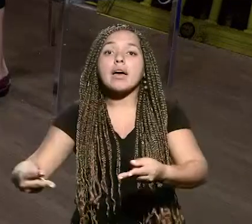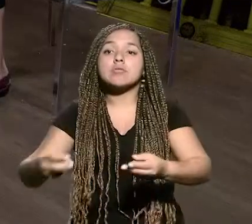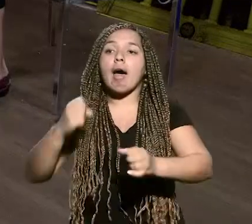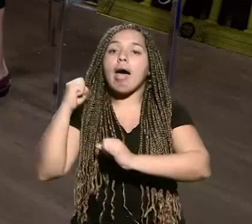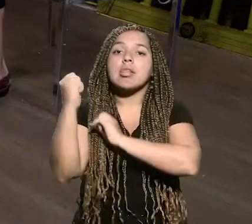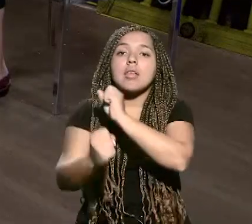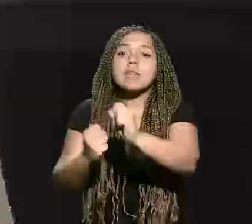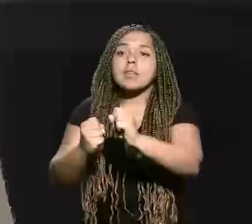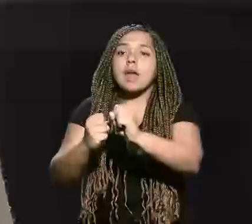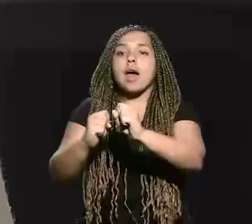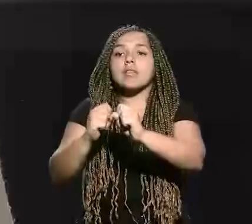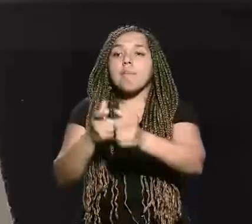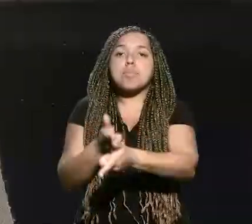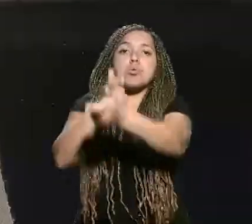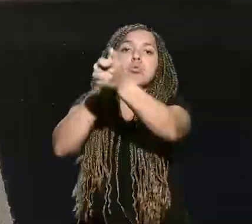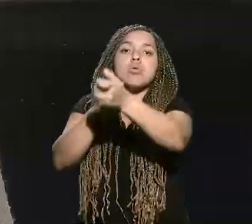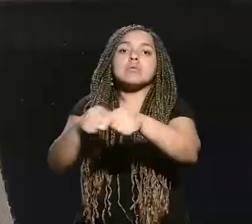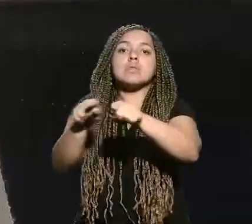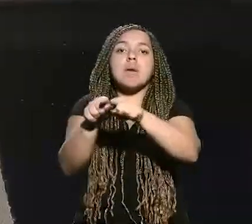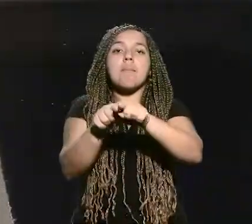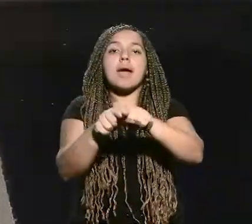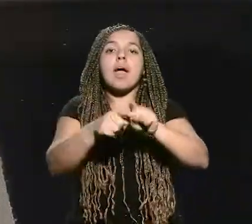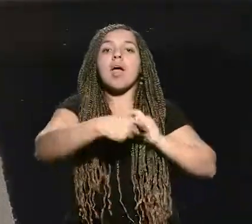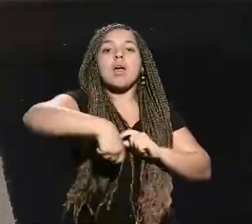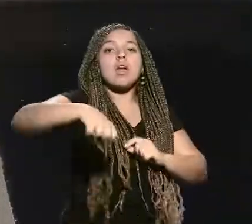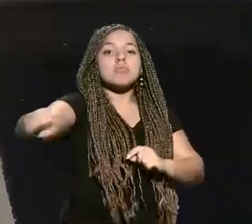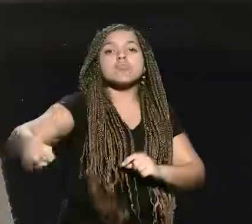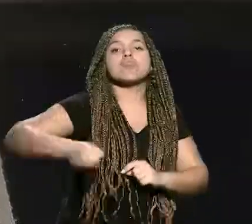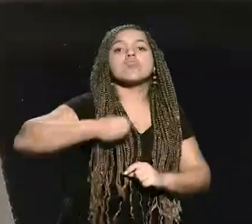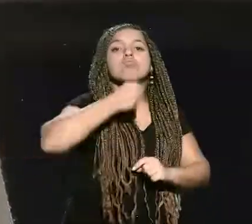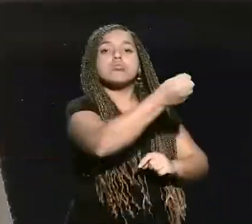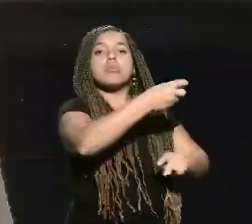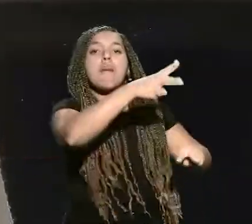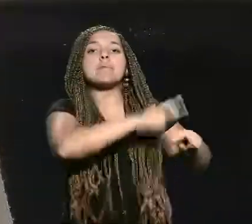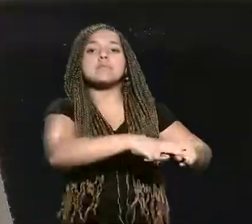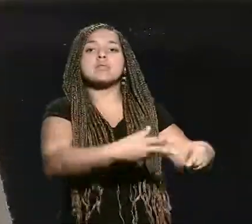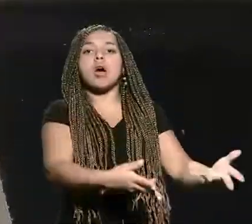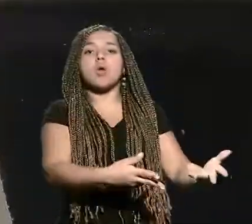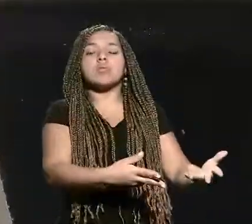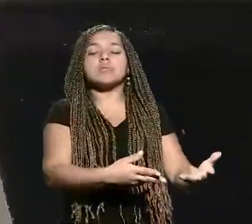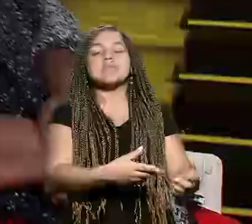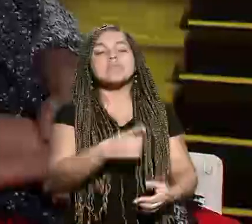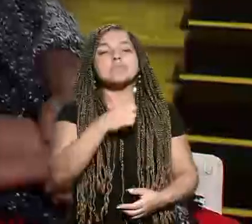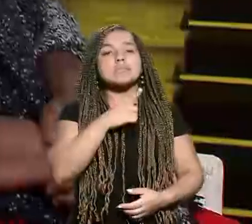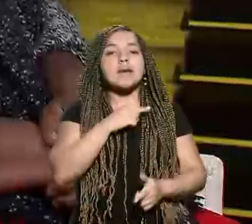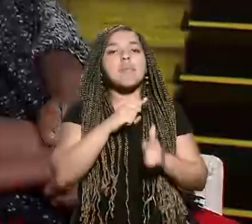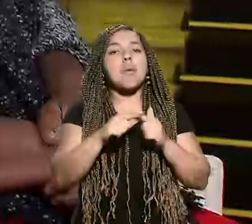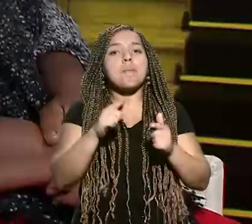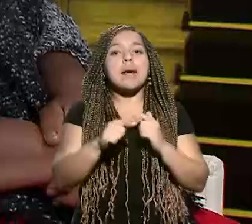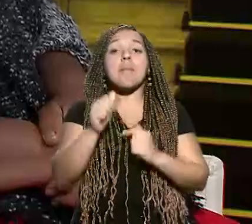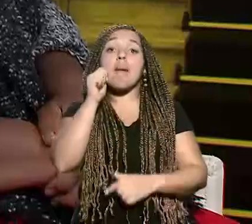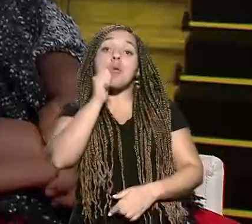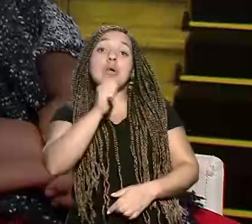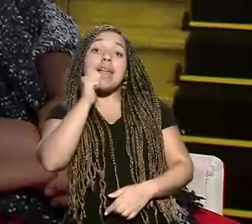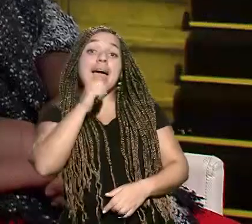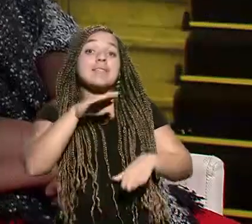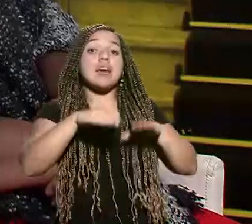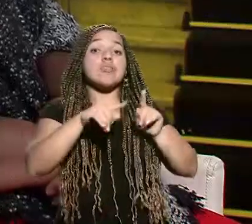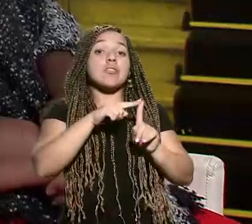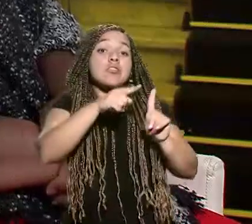mais propriedade do que eu para dizer isso. Eu posso dizer um pouco porque sou uma mulher negra, claro que hoje num lugar